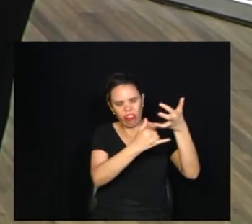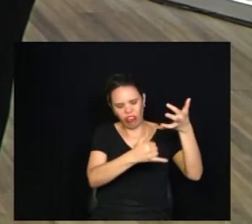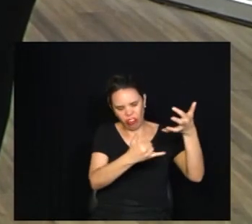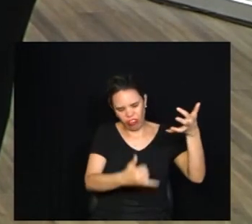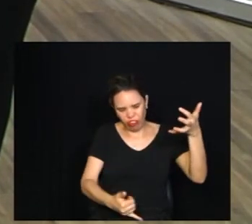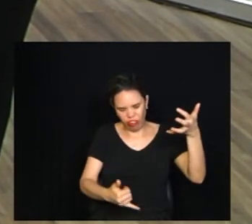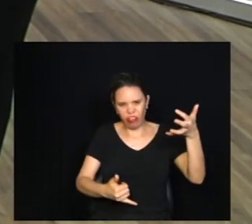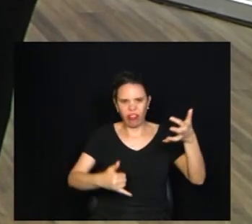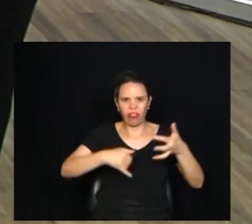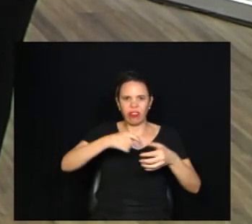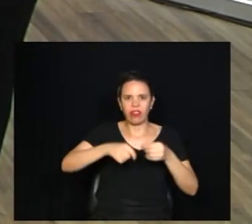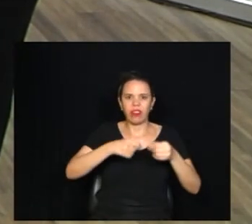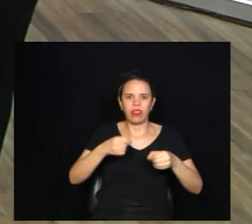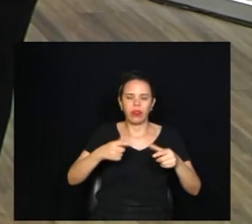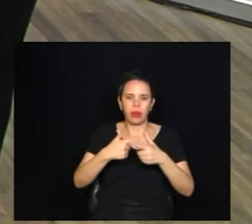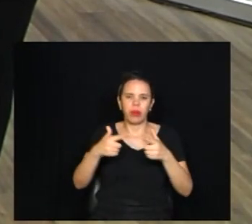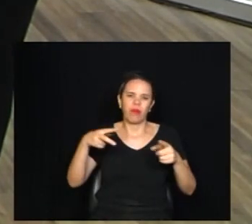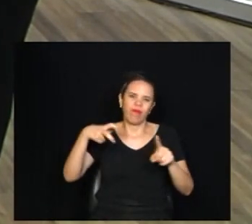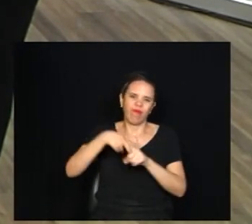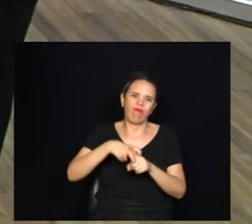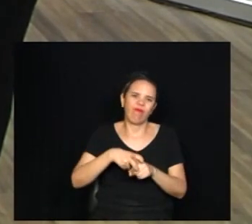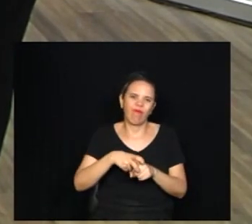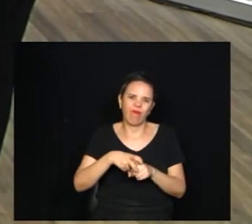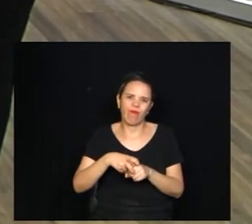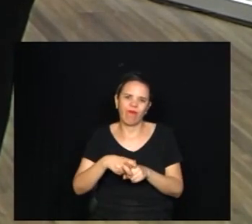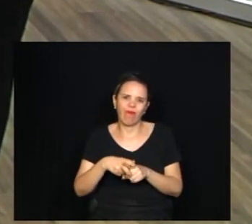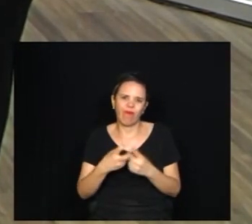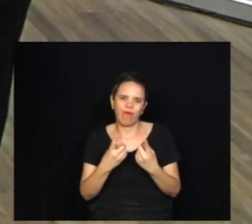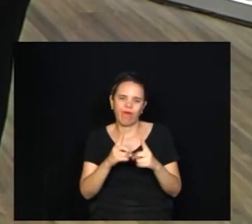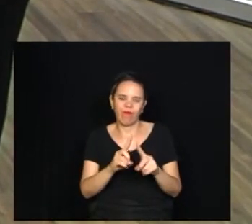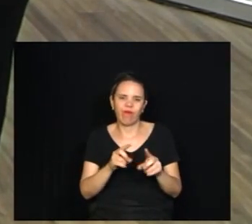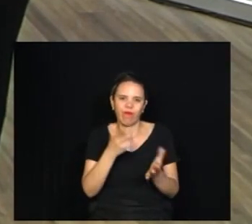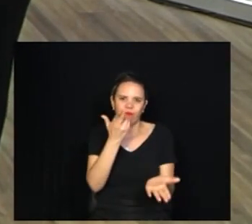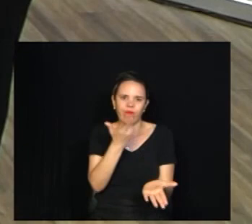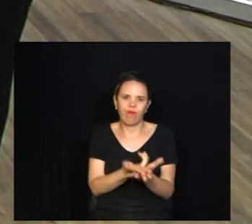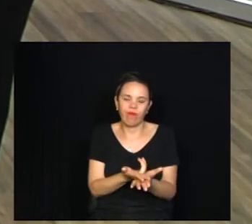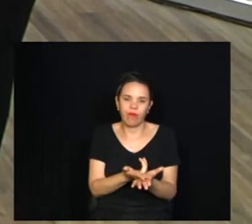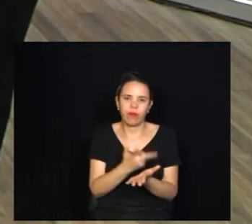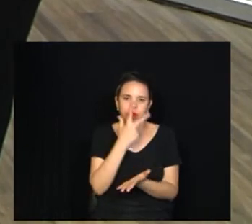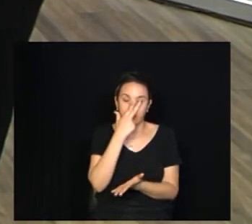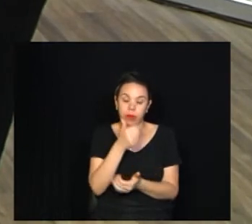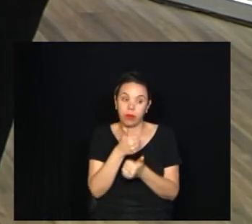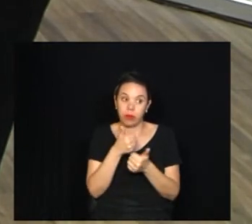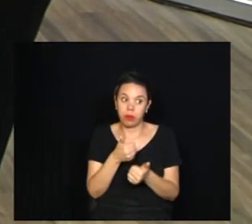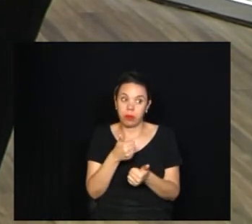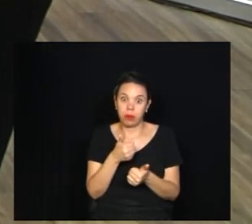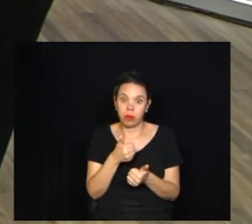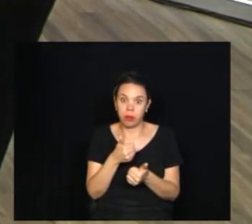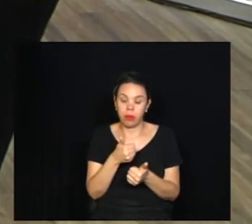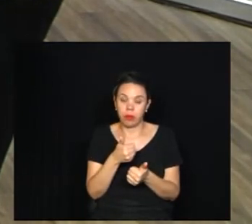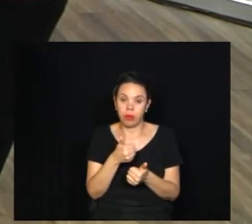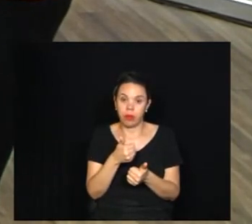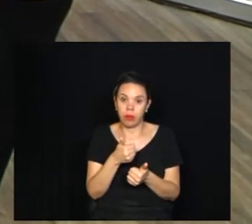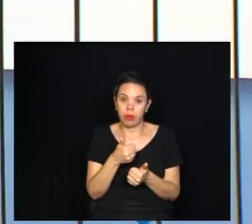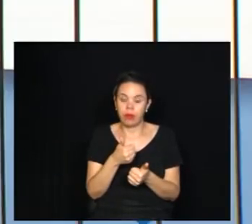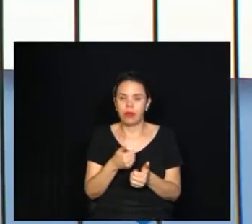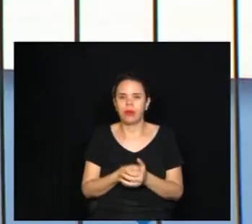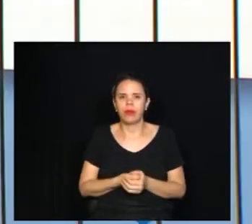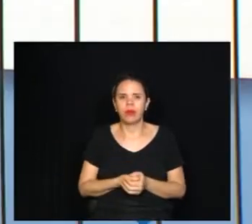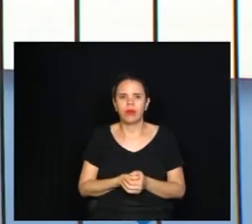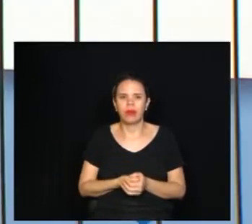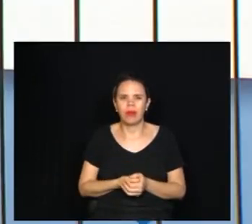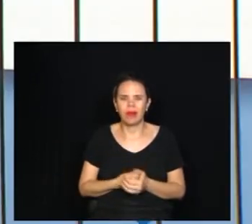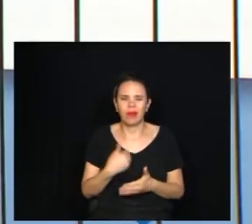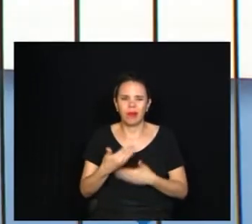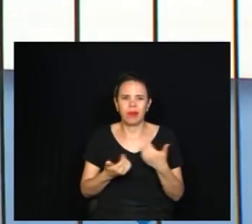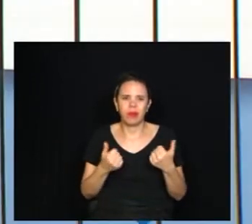estavam pendurados e provocaram um acidente no casal, que foi hospitalizado, mas parece que está tudo bem. Uma situação